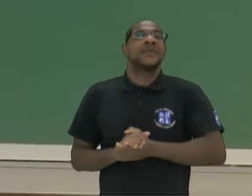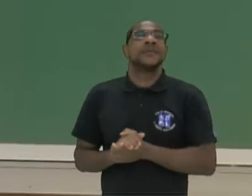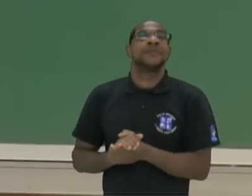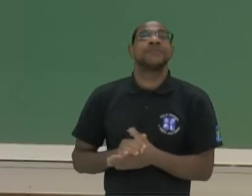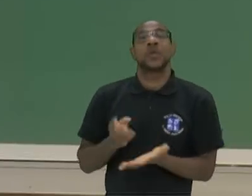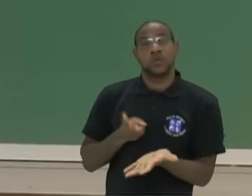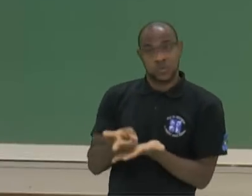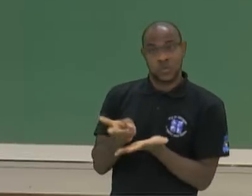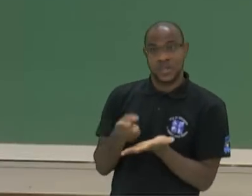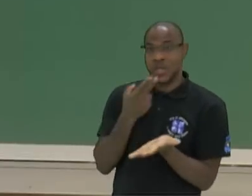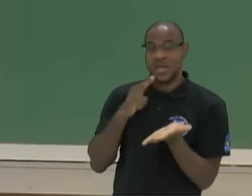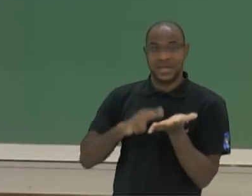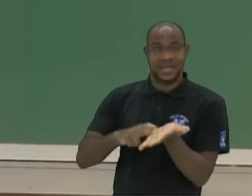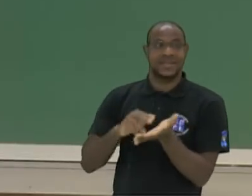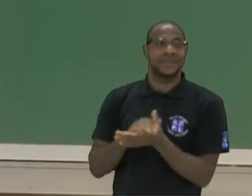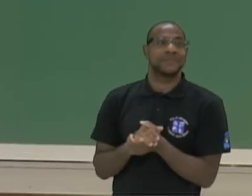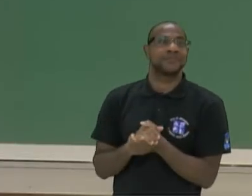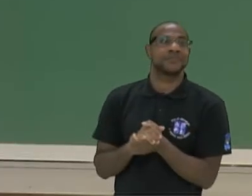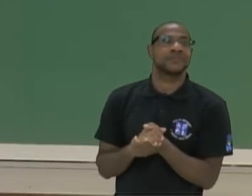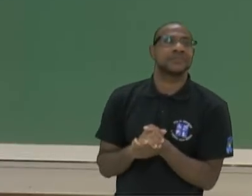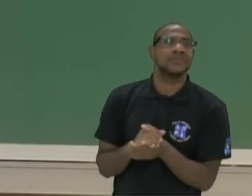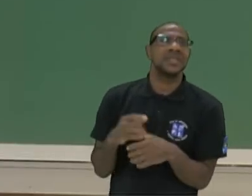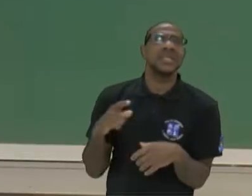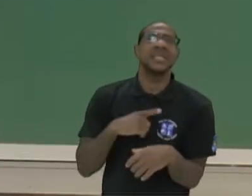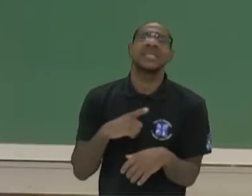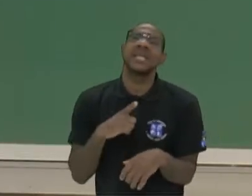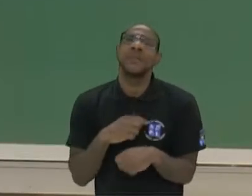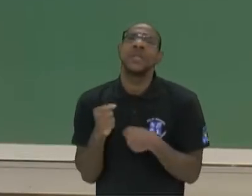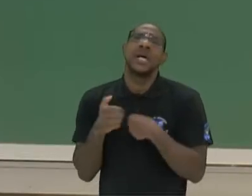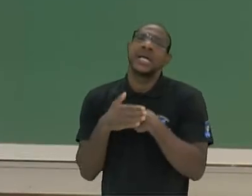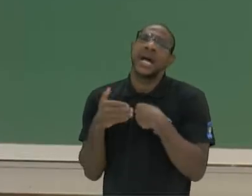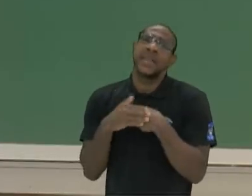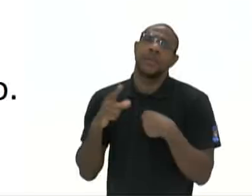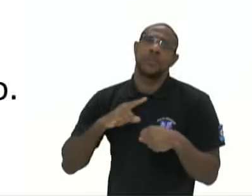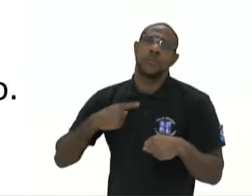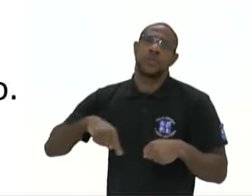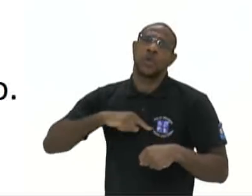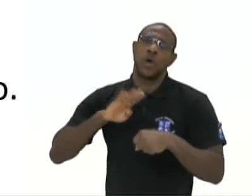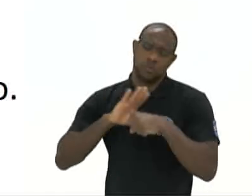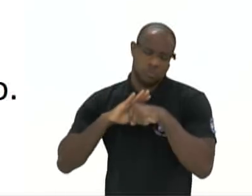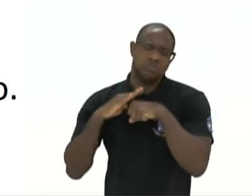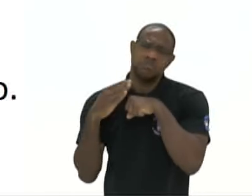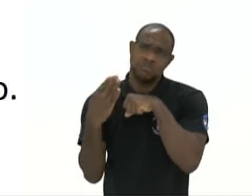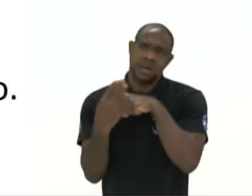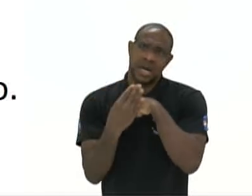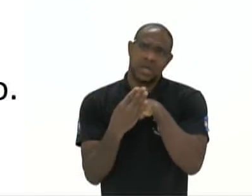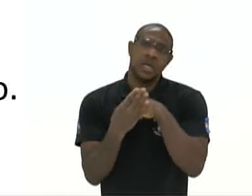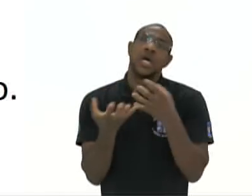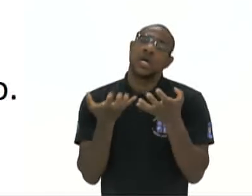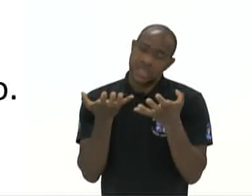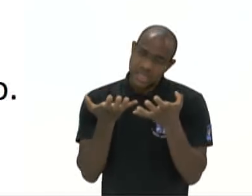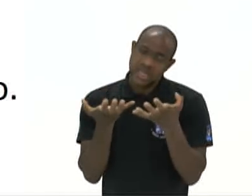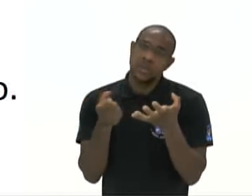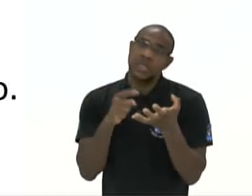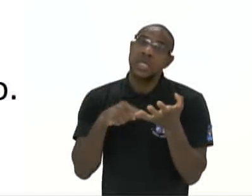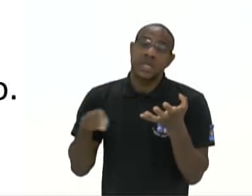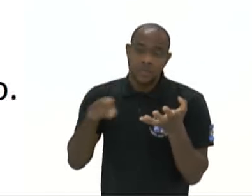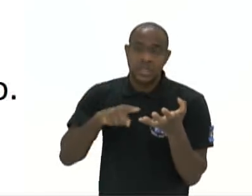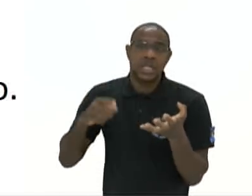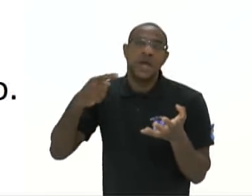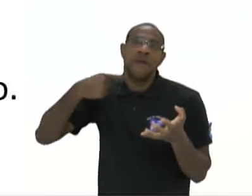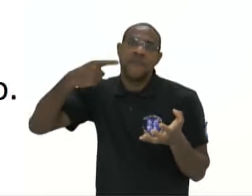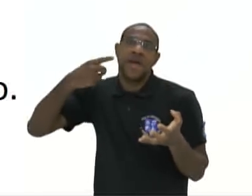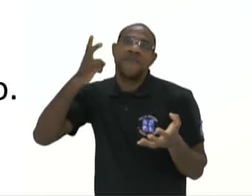Continuando a carta, temos muito carinho por nosso bairro e gostaríamos que todos os senhores,